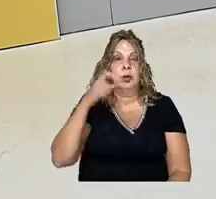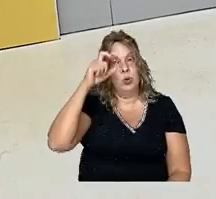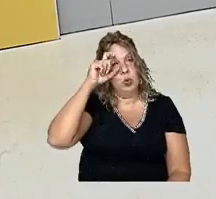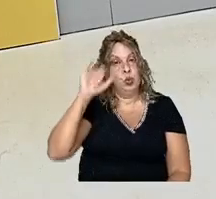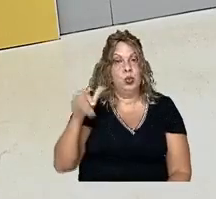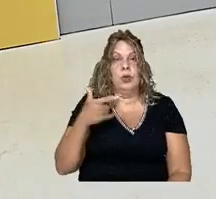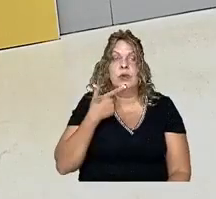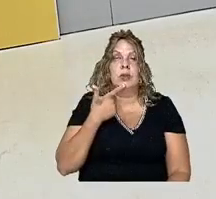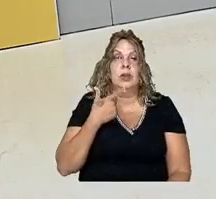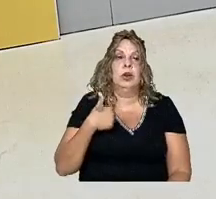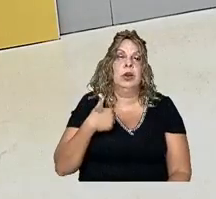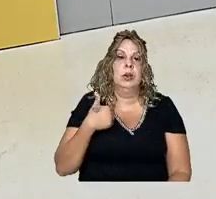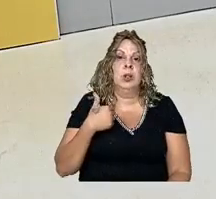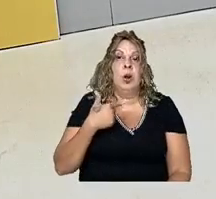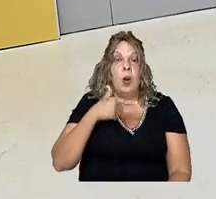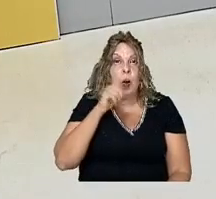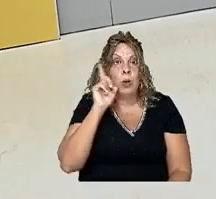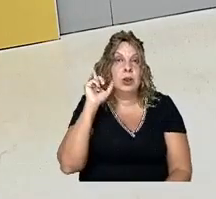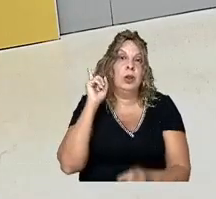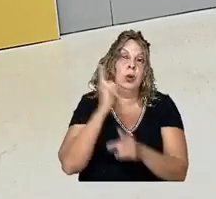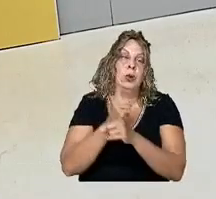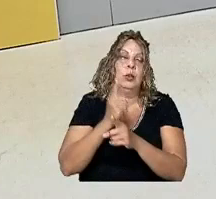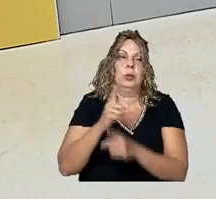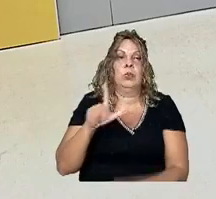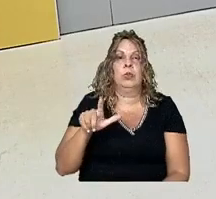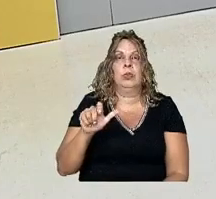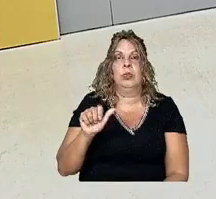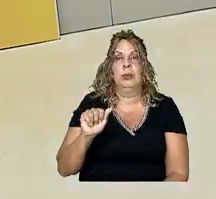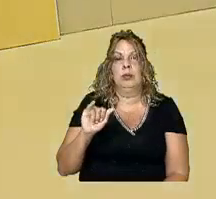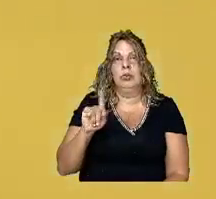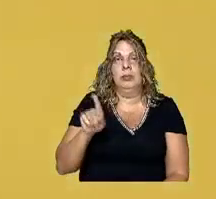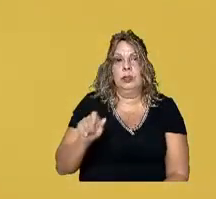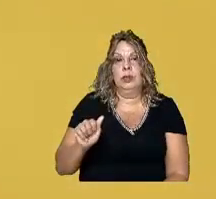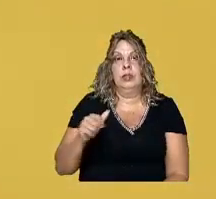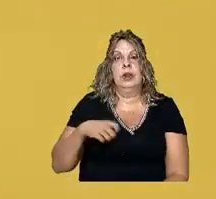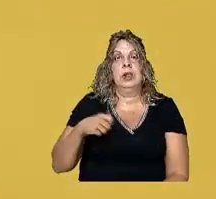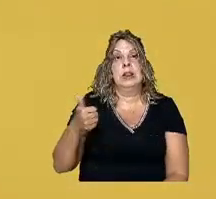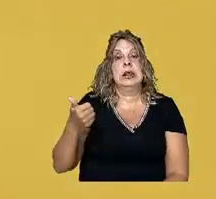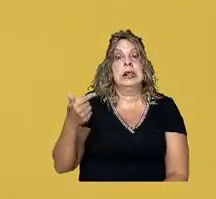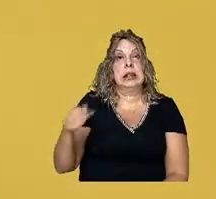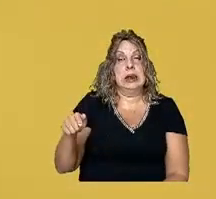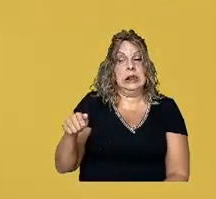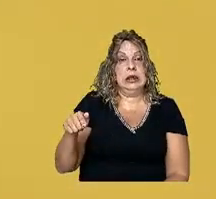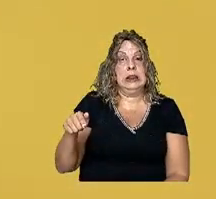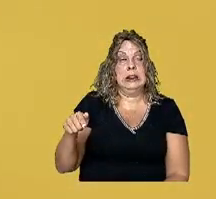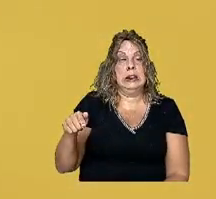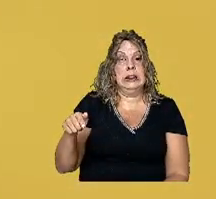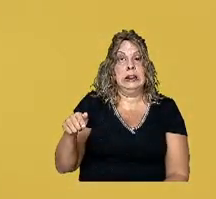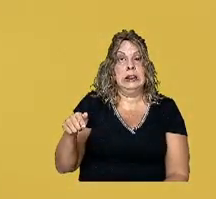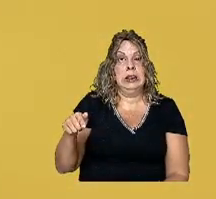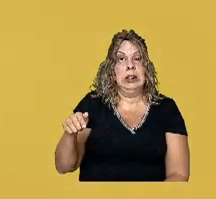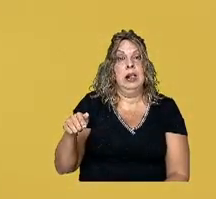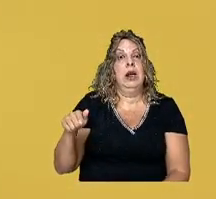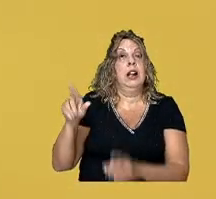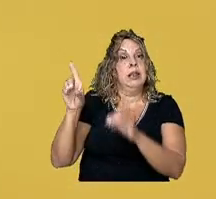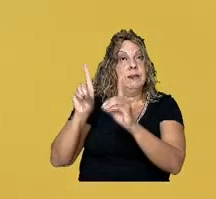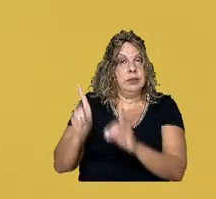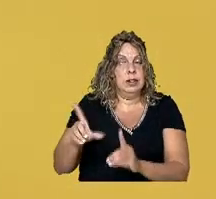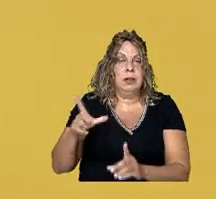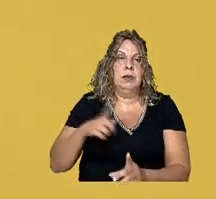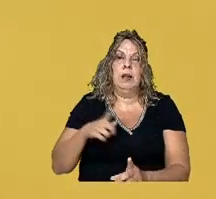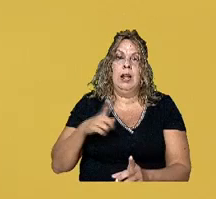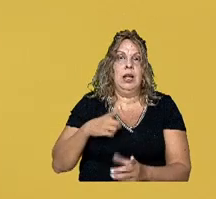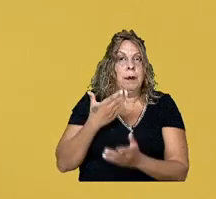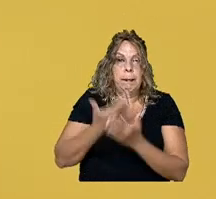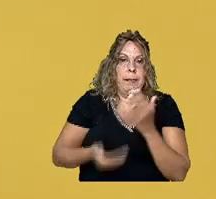Ayonara Papelaria e me lembraram. A Laísa Rayane, 17 anos, ela é especial, viu? Mas ela não perde um sorteio junto com a família